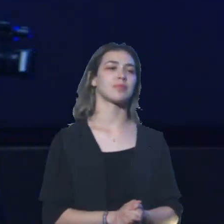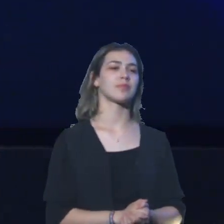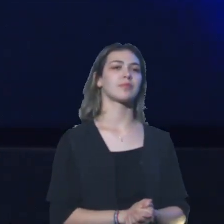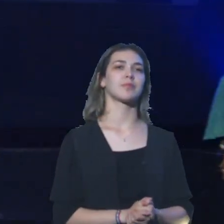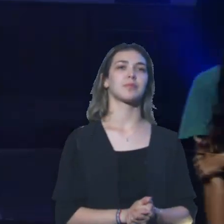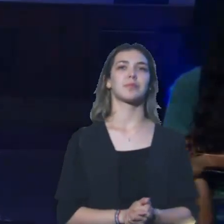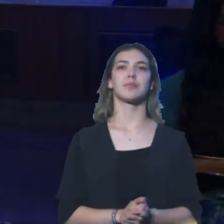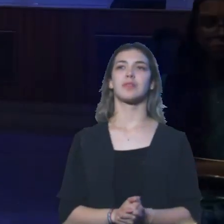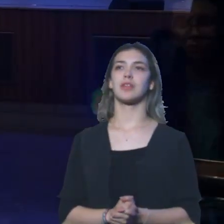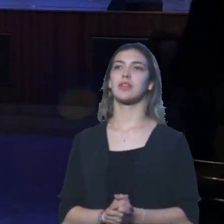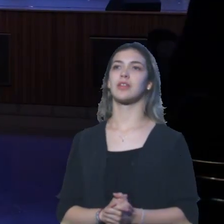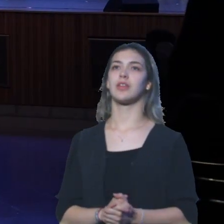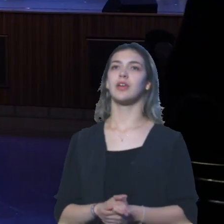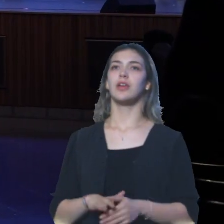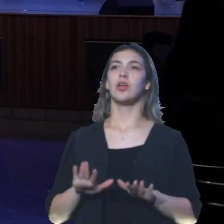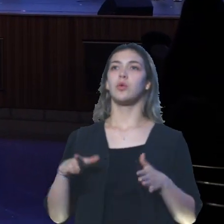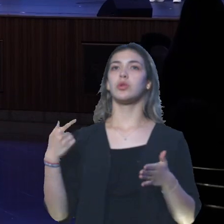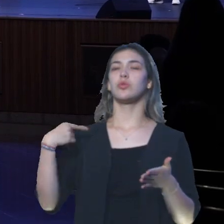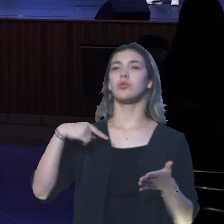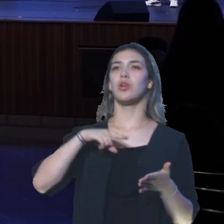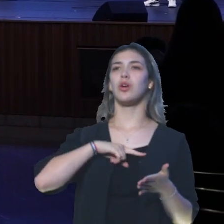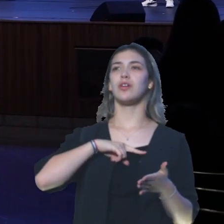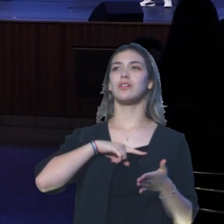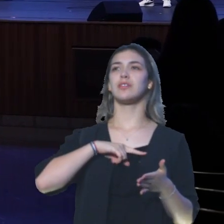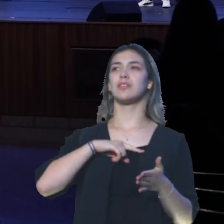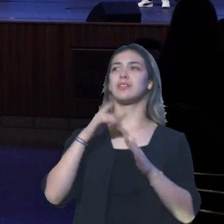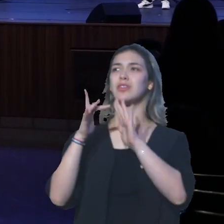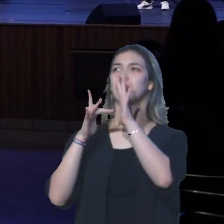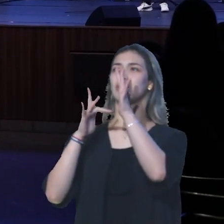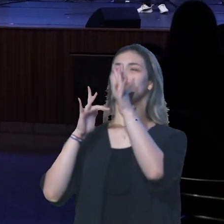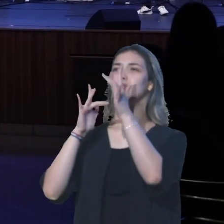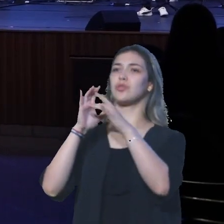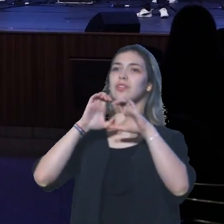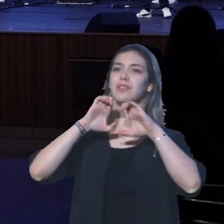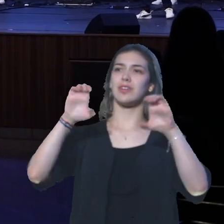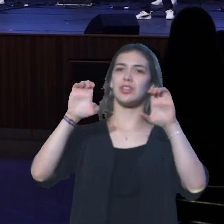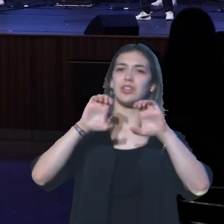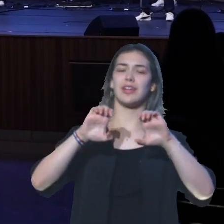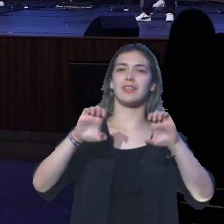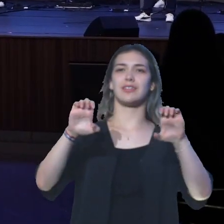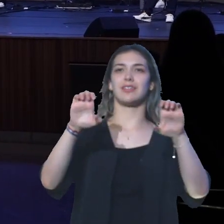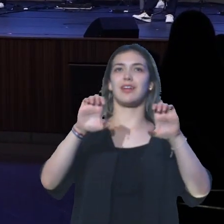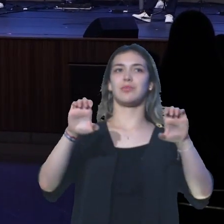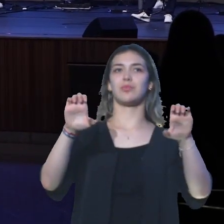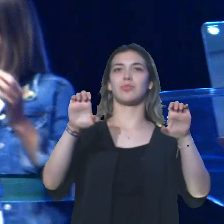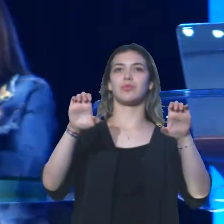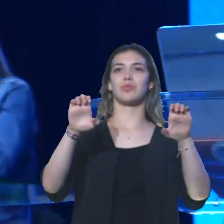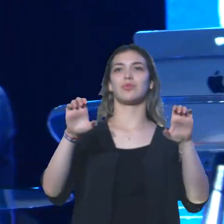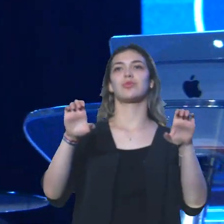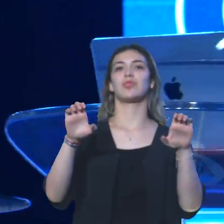Que ao falar do Senhor, Deus, nossos olhos brilhem, Pai.